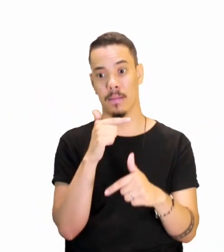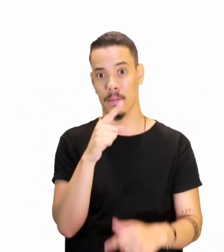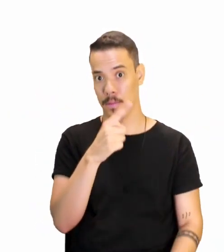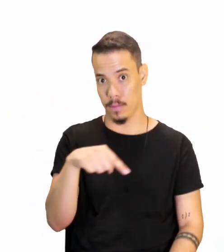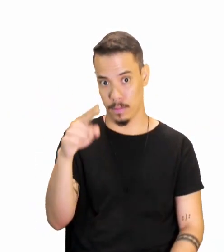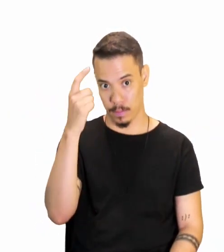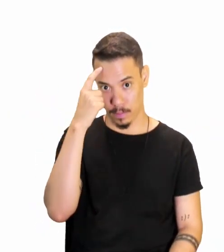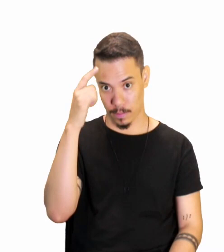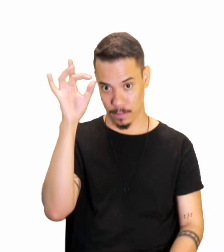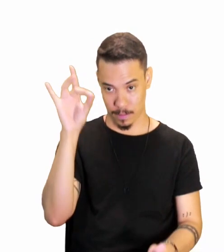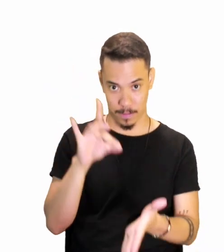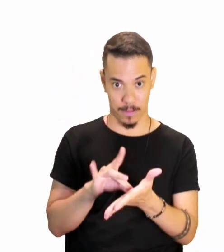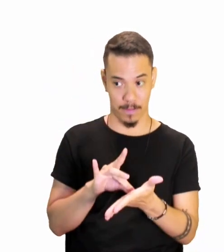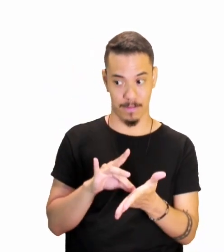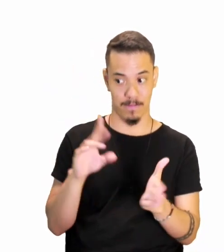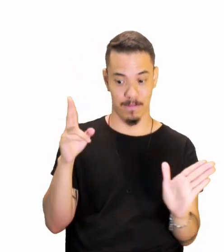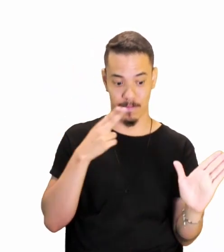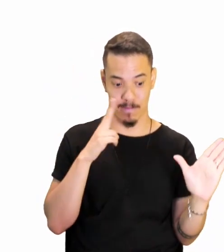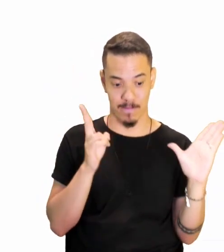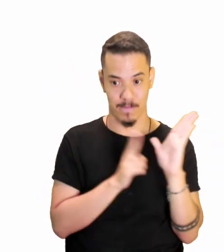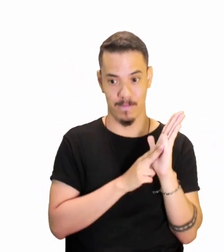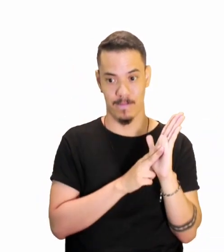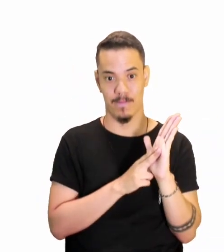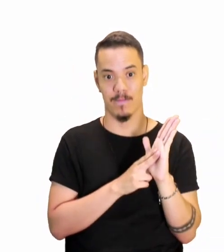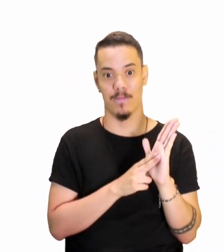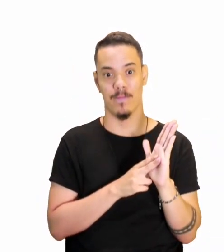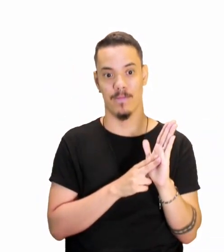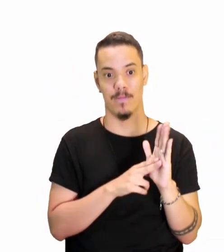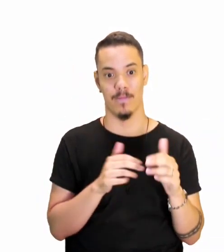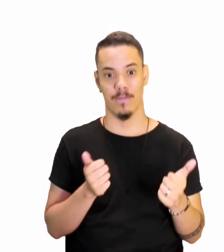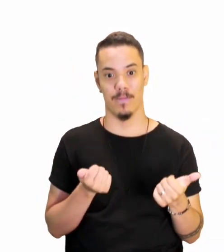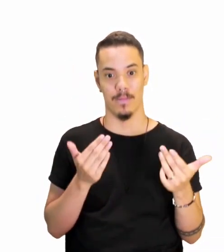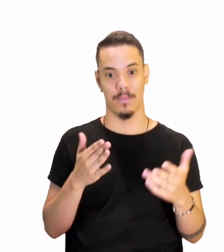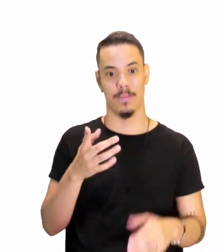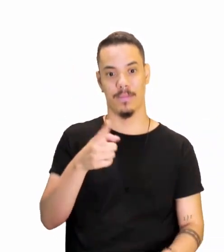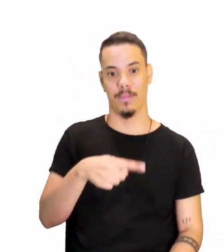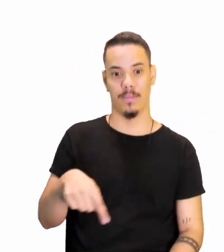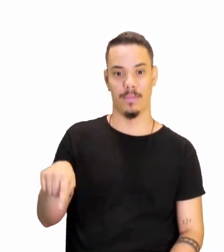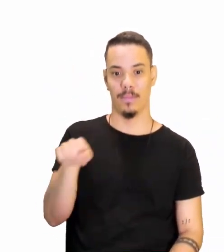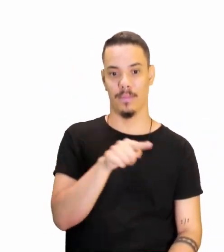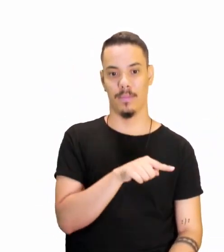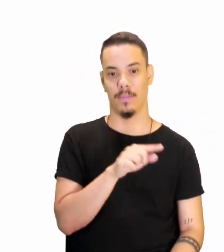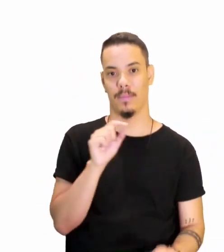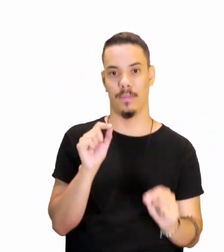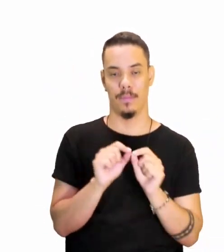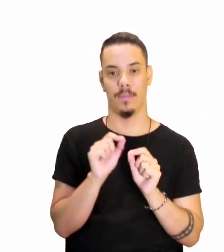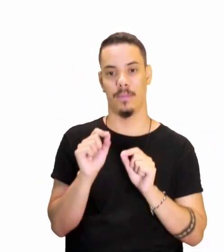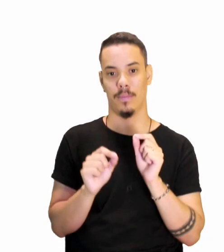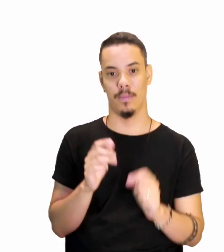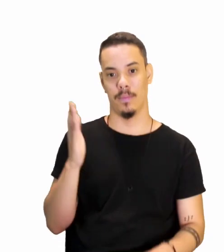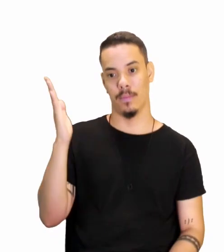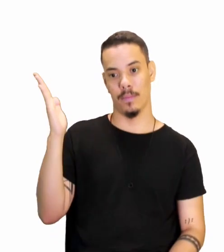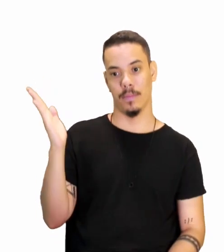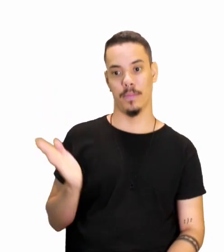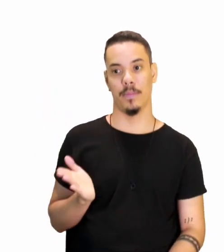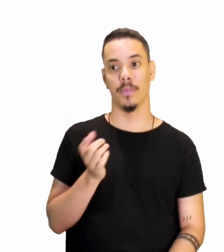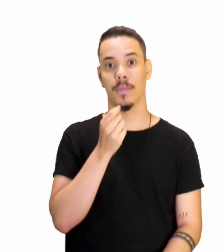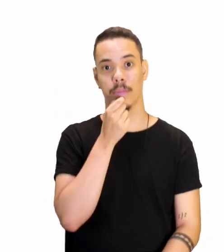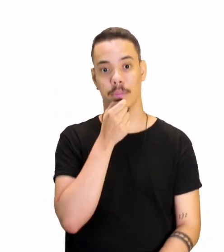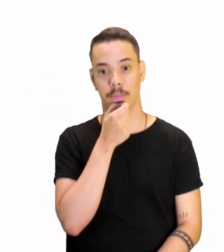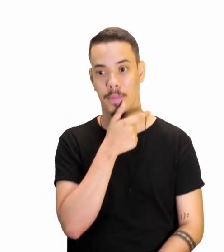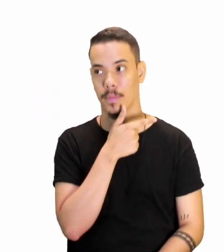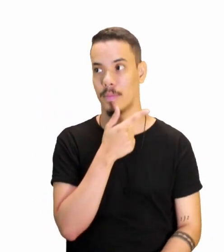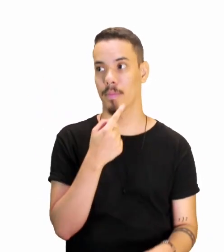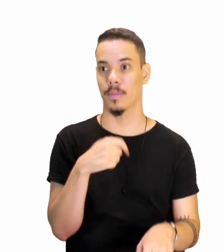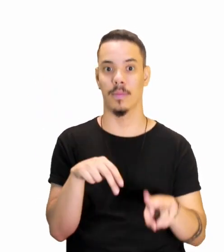realmente provoca riso, amadinho? Aí eu trouxe aqui para vocês, né, uma piada